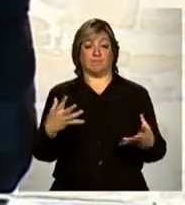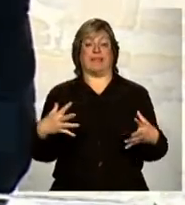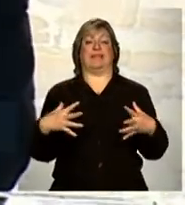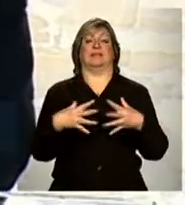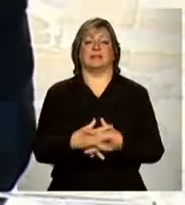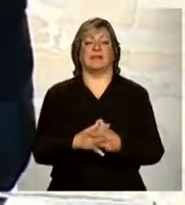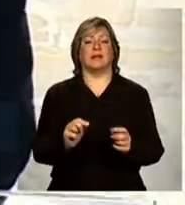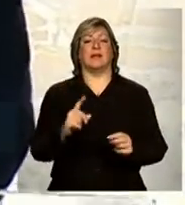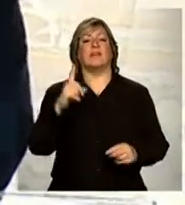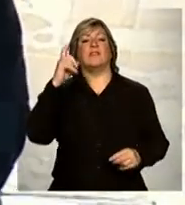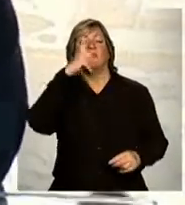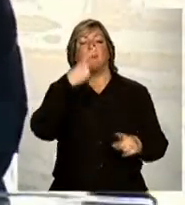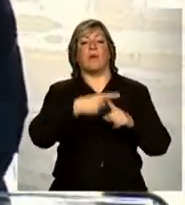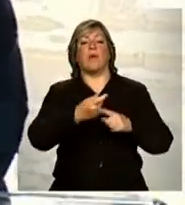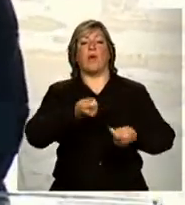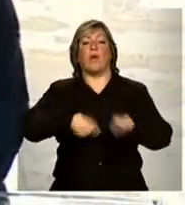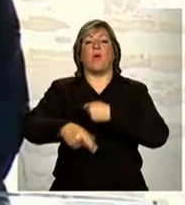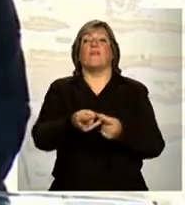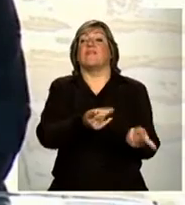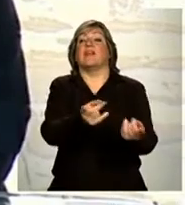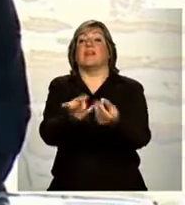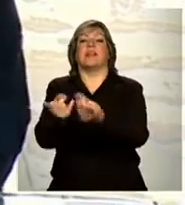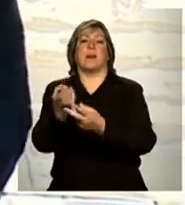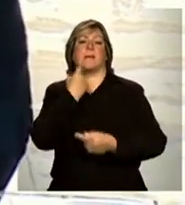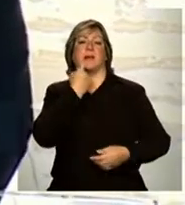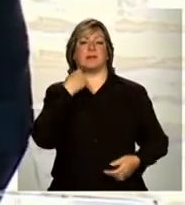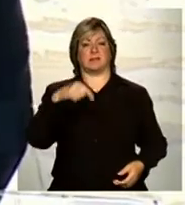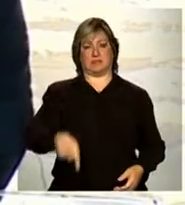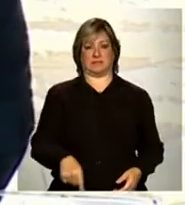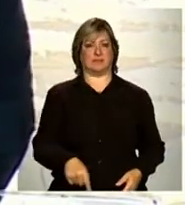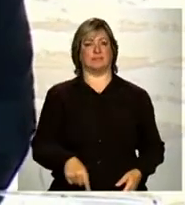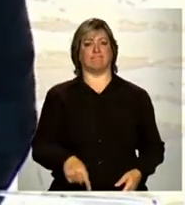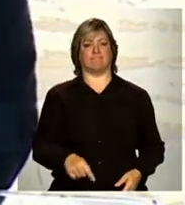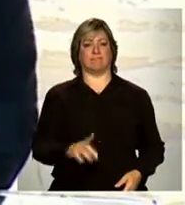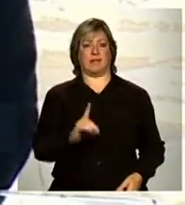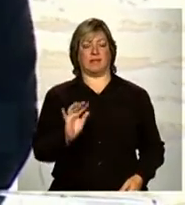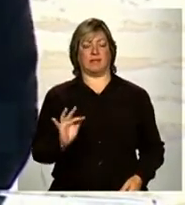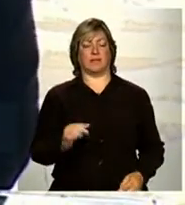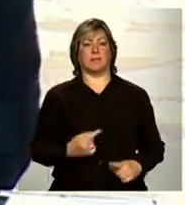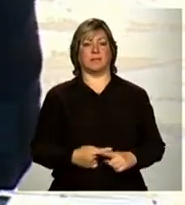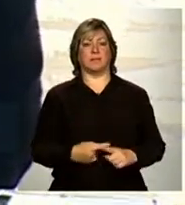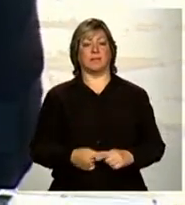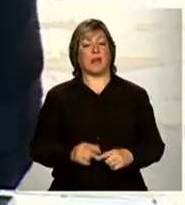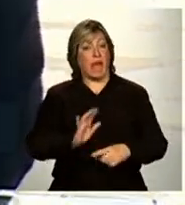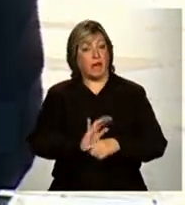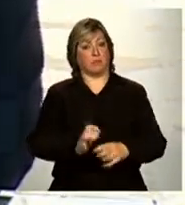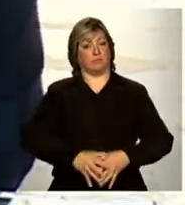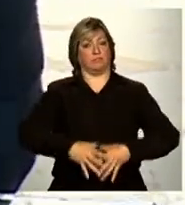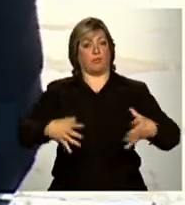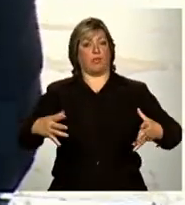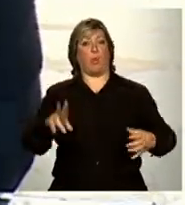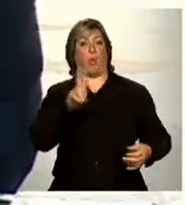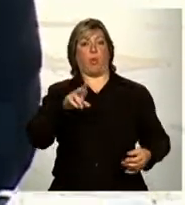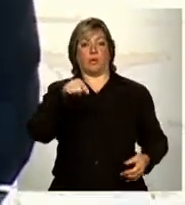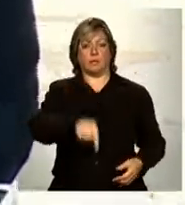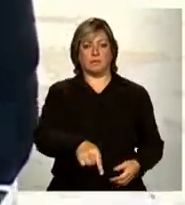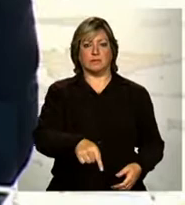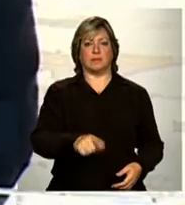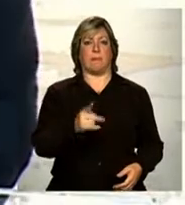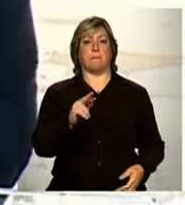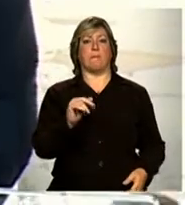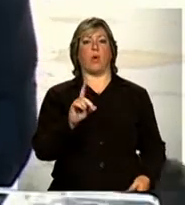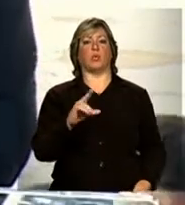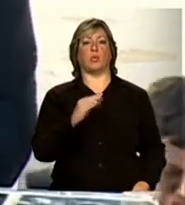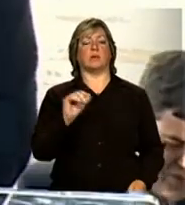a dificuldade na comercialização do Pescado aqui e para impulsionar esse consumo dessa